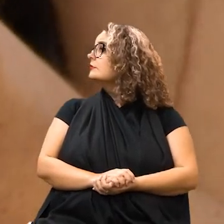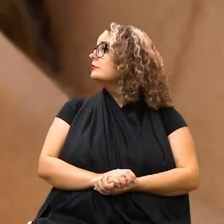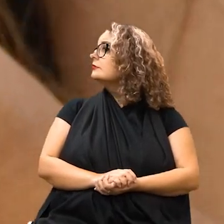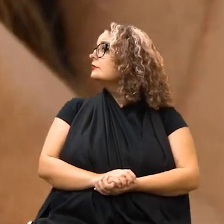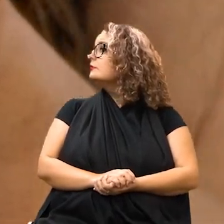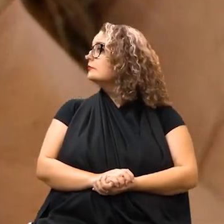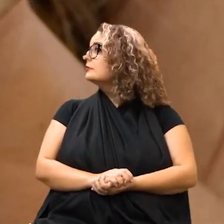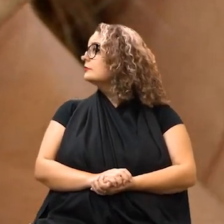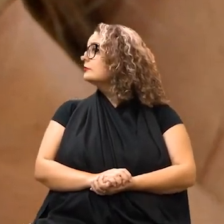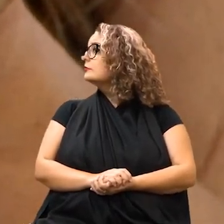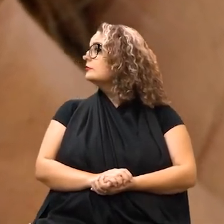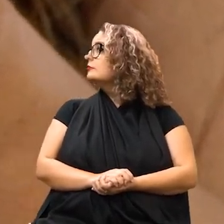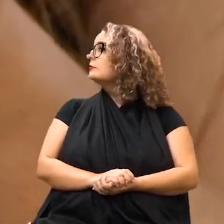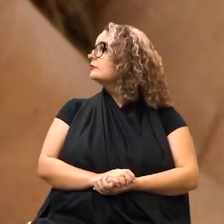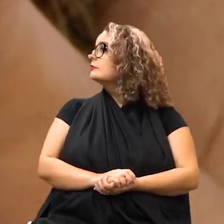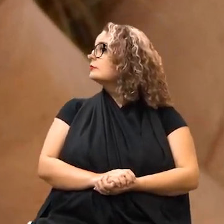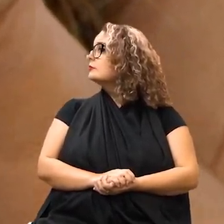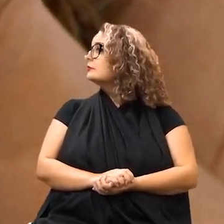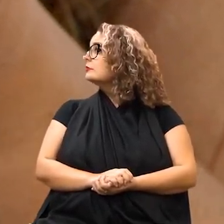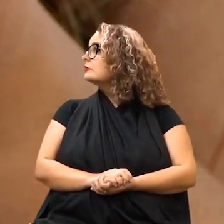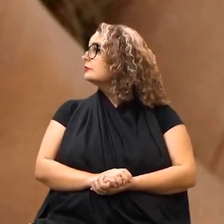Mais um pouquinho no meio também.